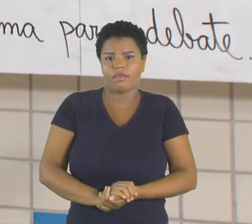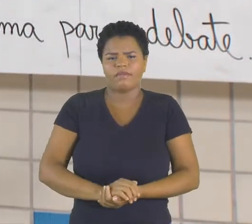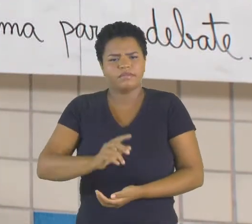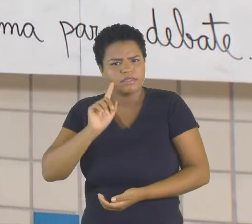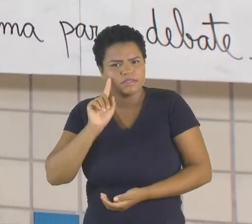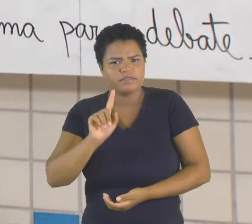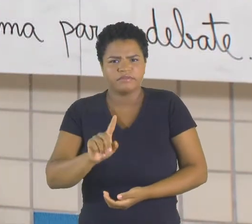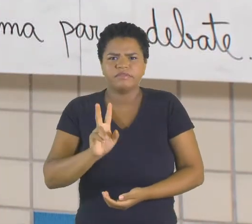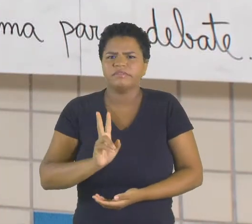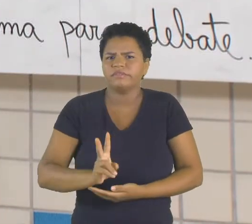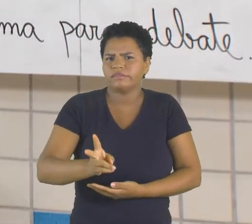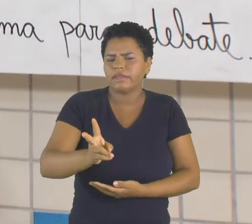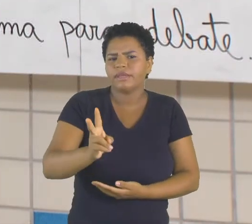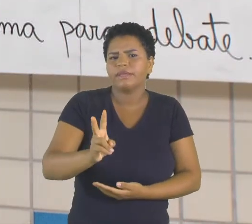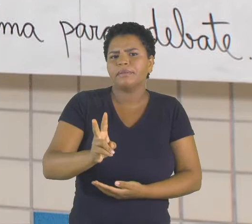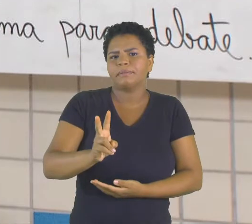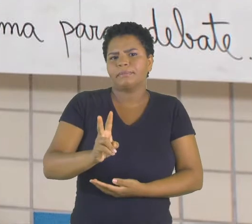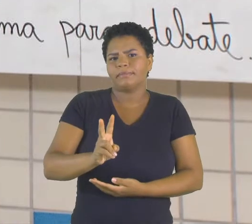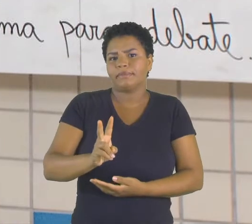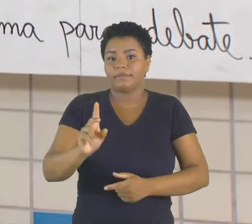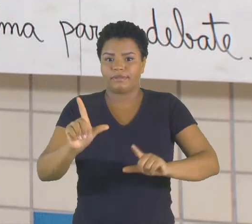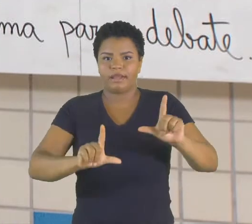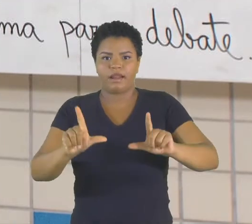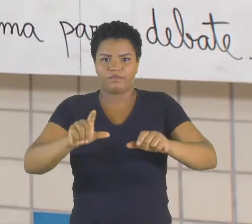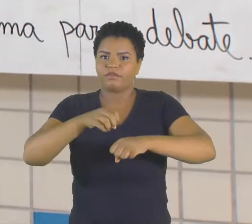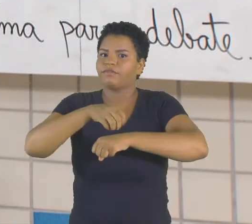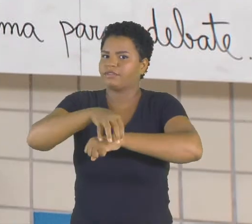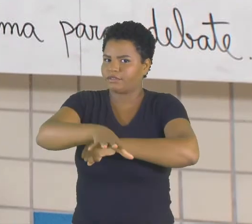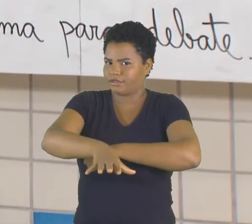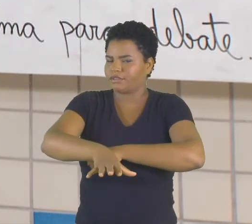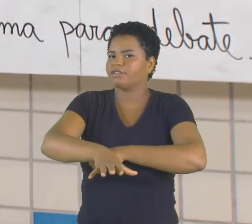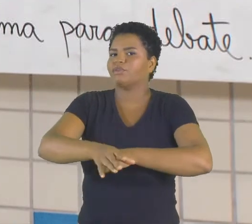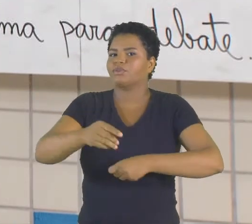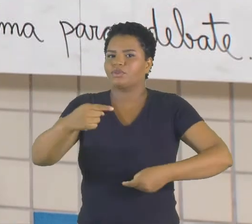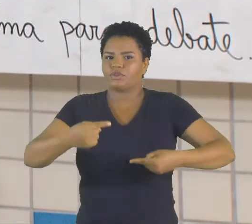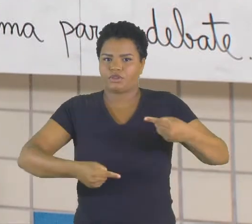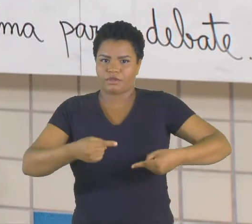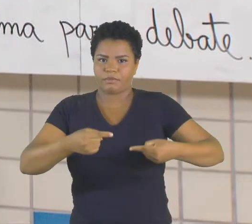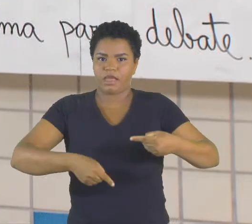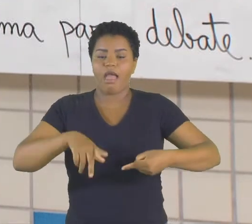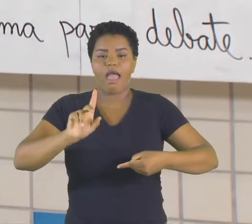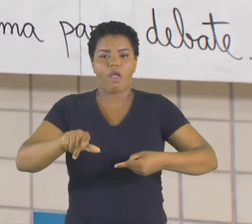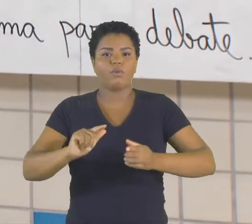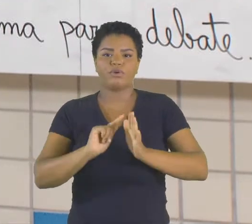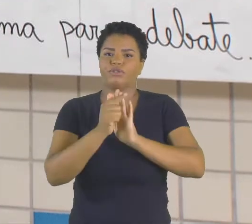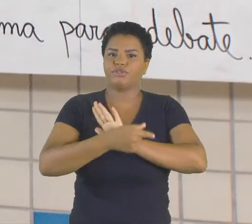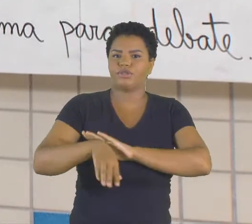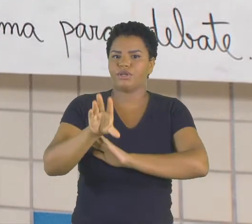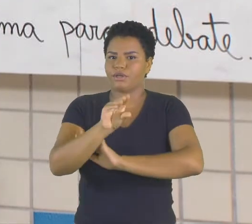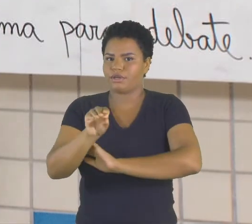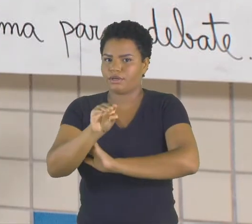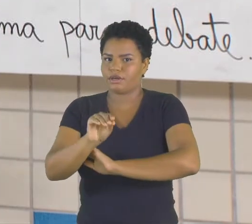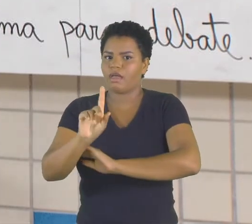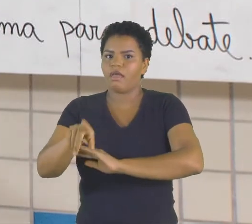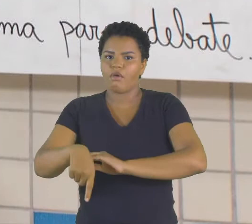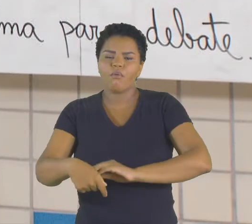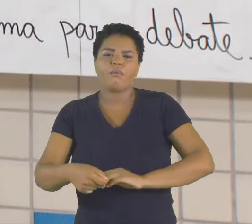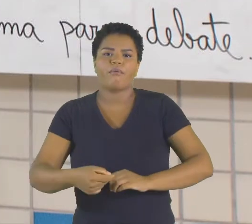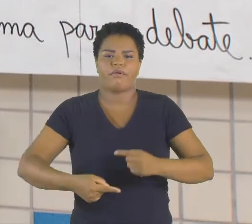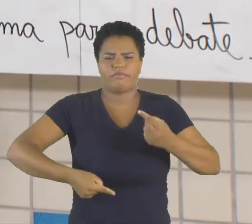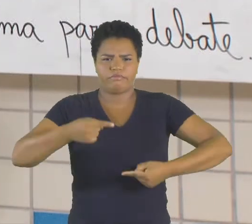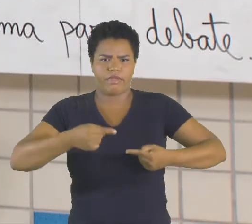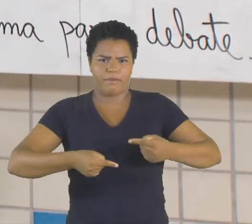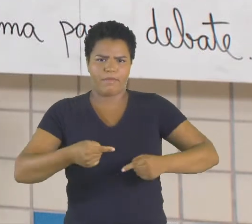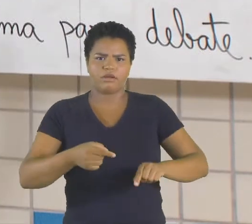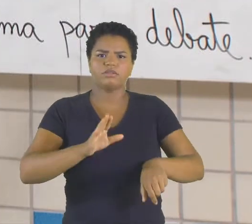dias a TV deve transmitir o debate, né, que é o gênero oral, que é esse debate regrado, vai ter o tempo de